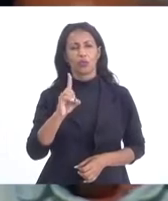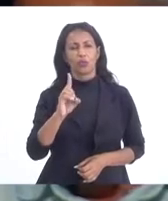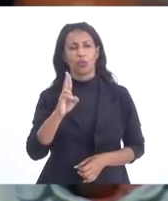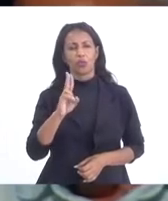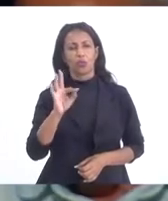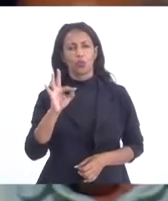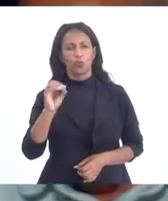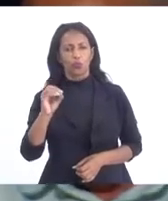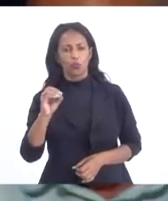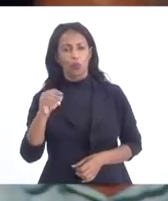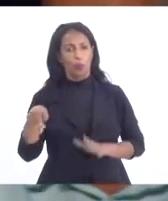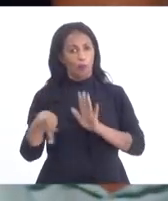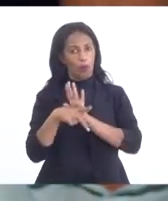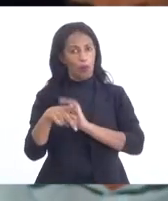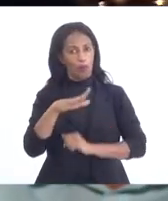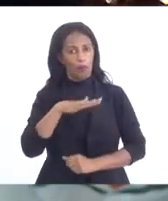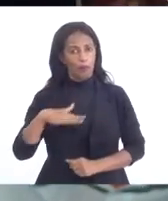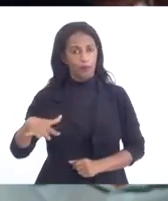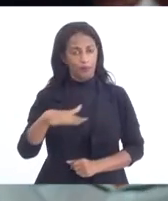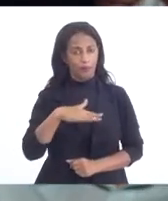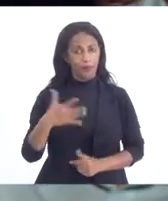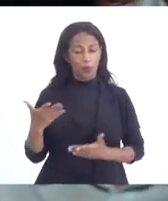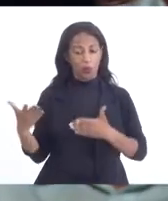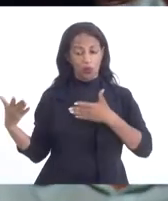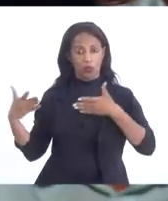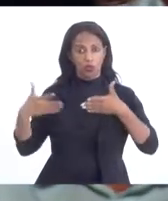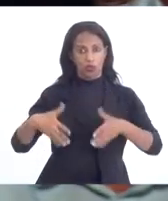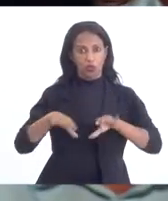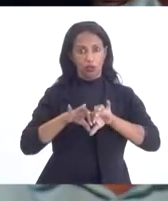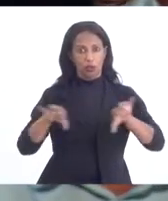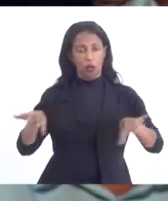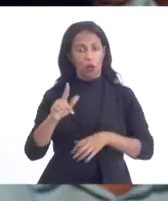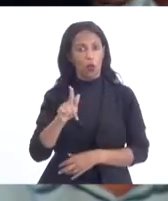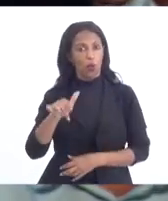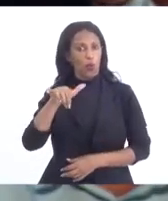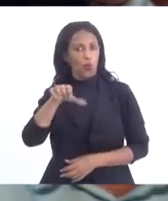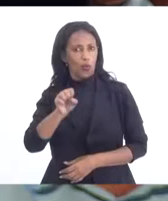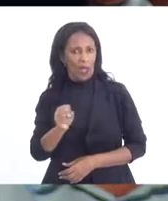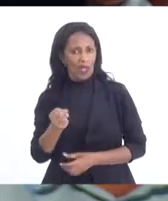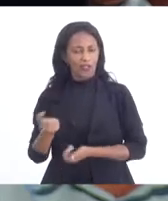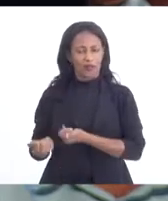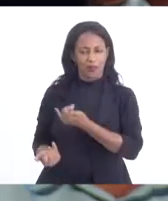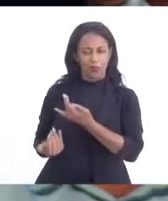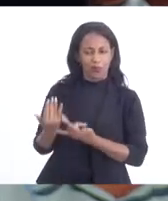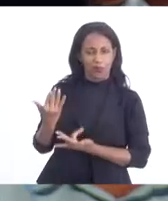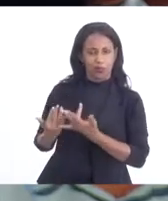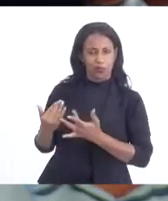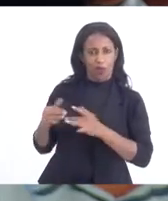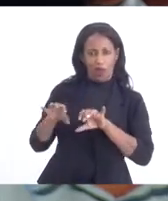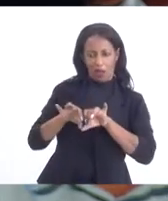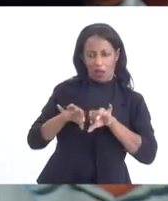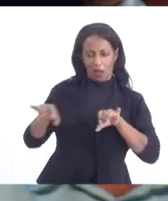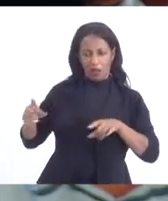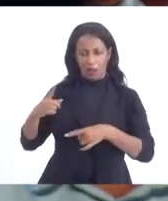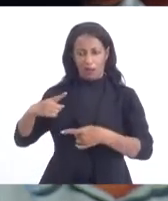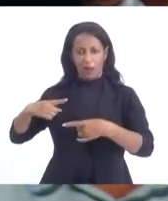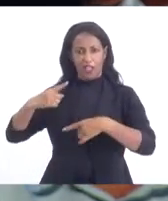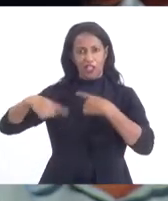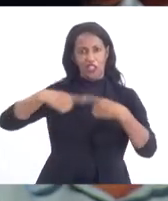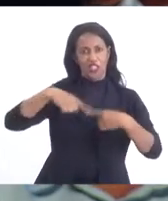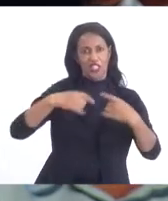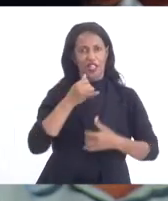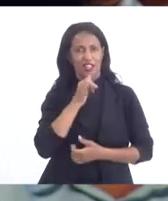região. Quando esse gasoduto chegar aqui, o gás que vai ser queimado na turbina para gerar luz